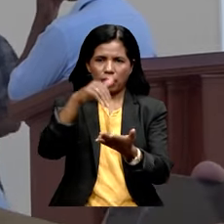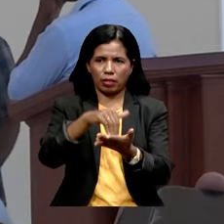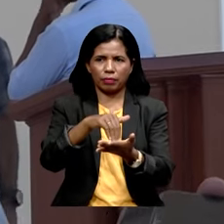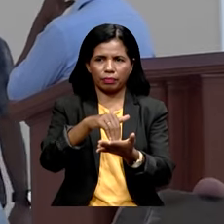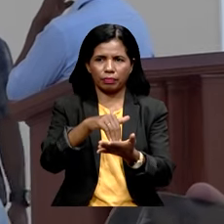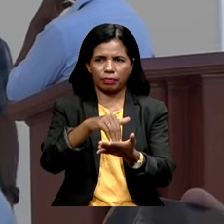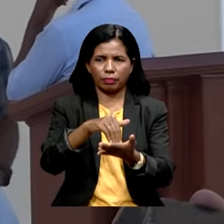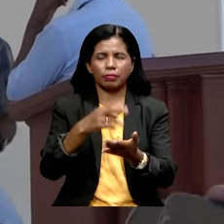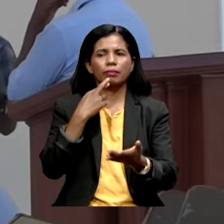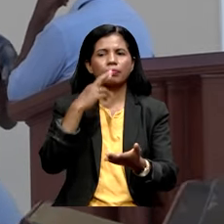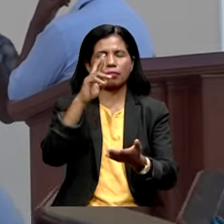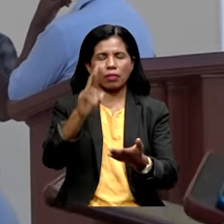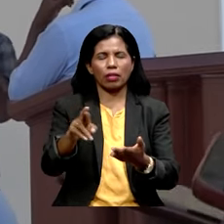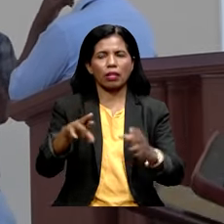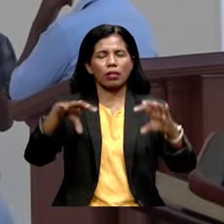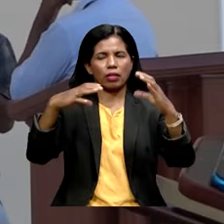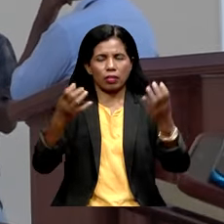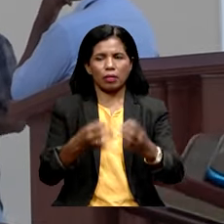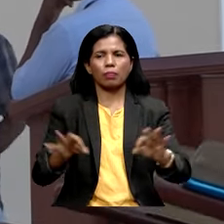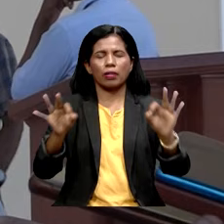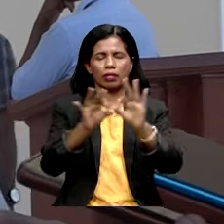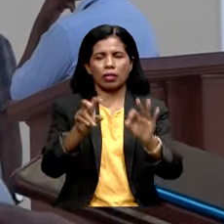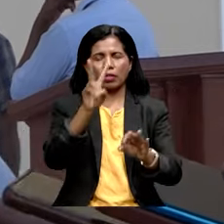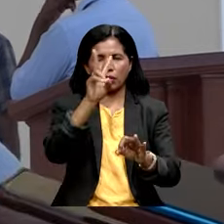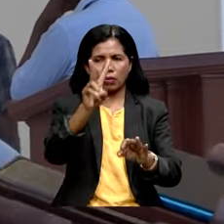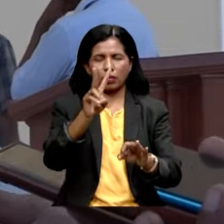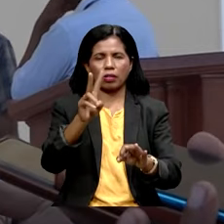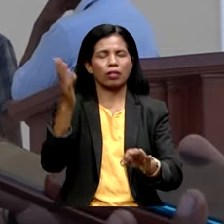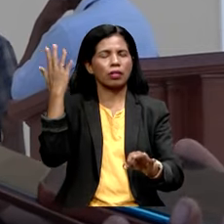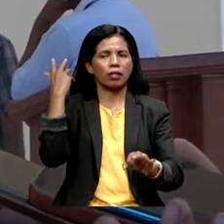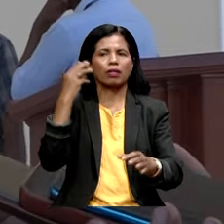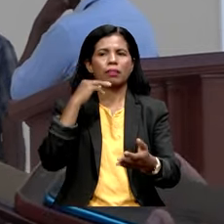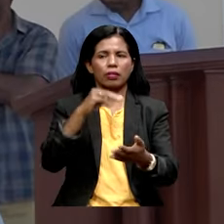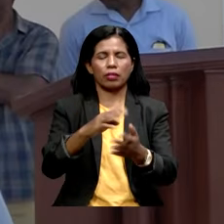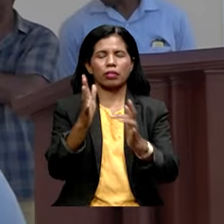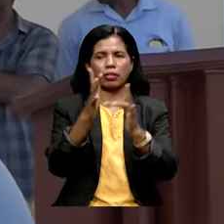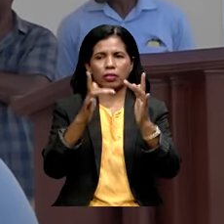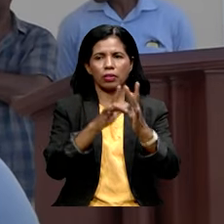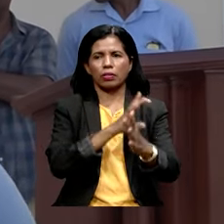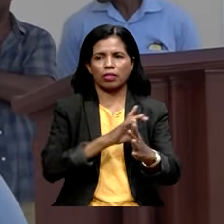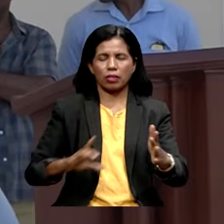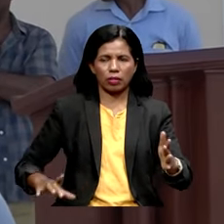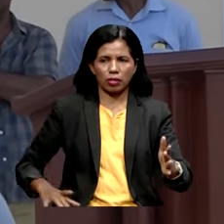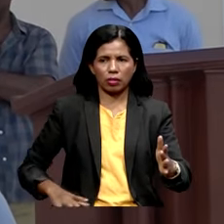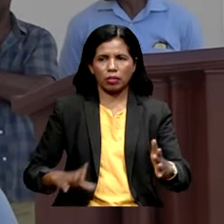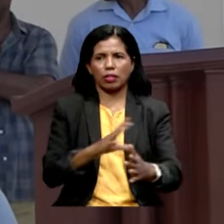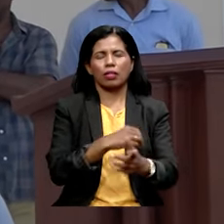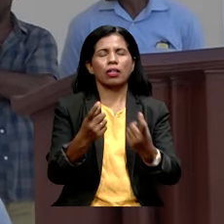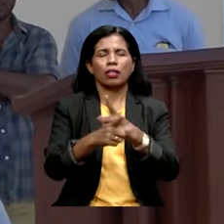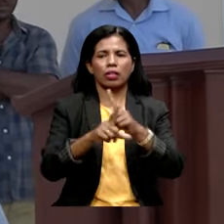hodi responde ba conceito importante rua e a missão cristuniana. Ministro sei livre liu e